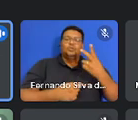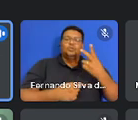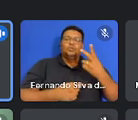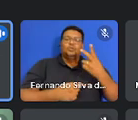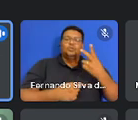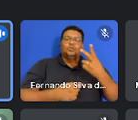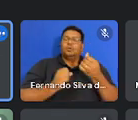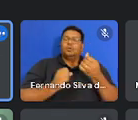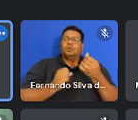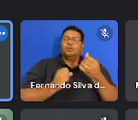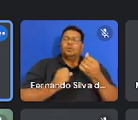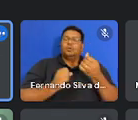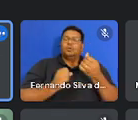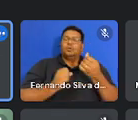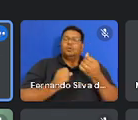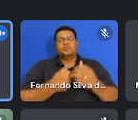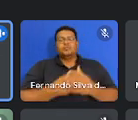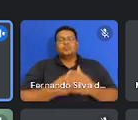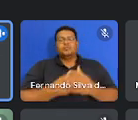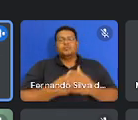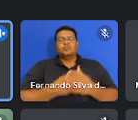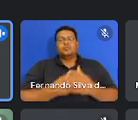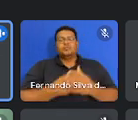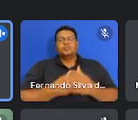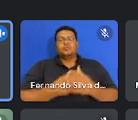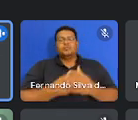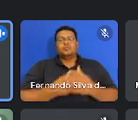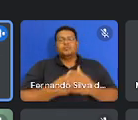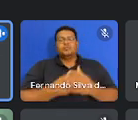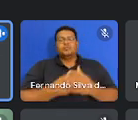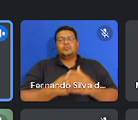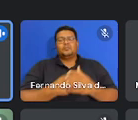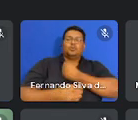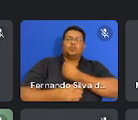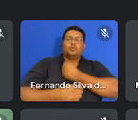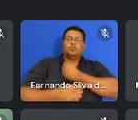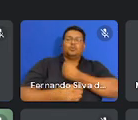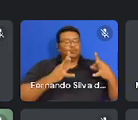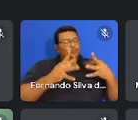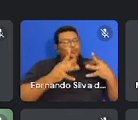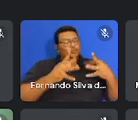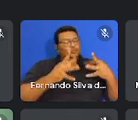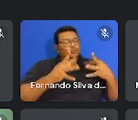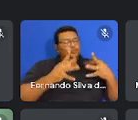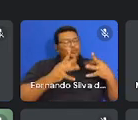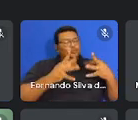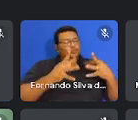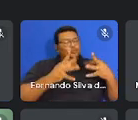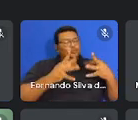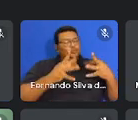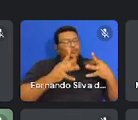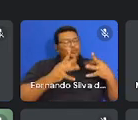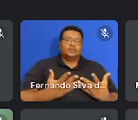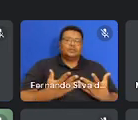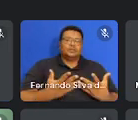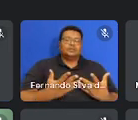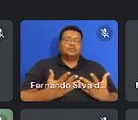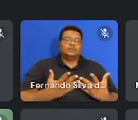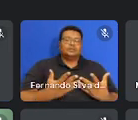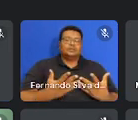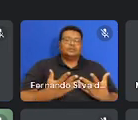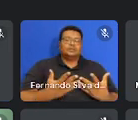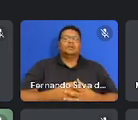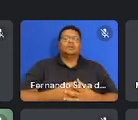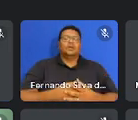Ótimo. Esses são o número total de possibilidades, né? No lançamento. Joguei o